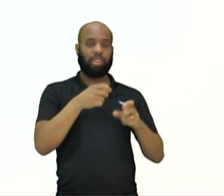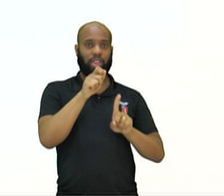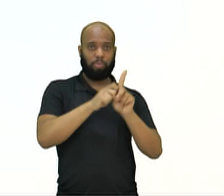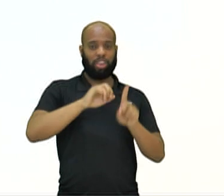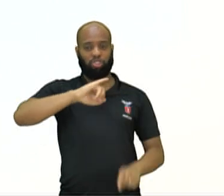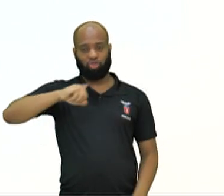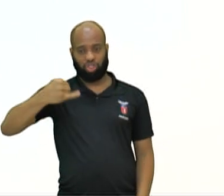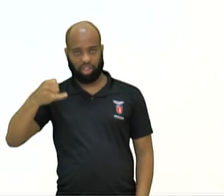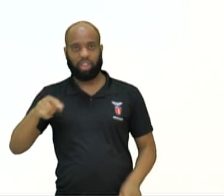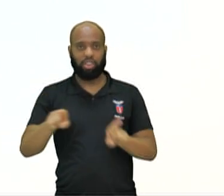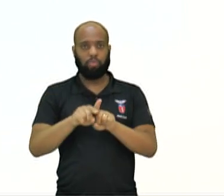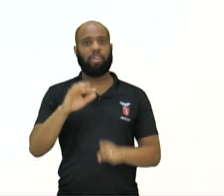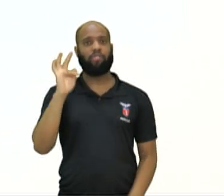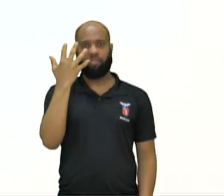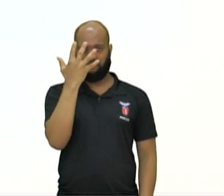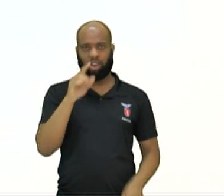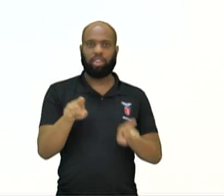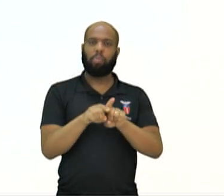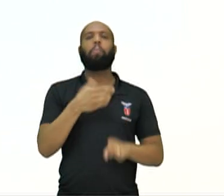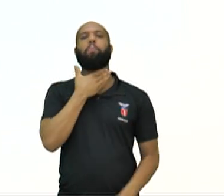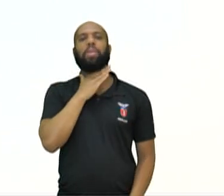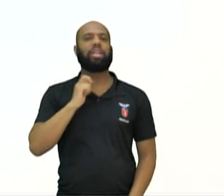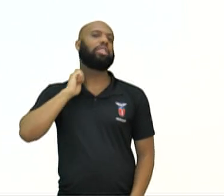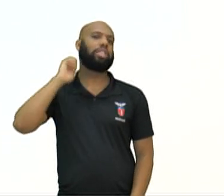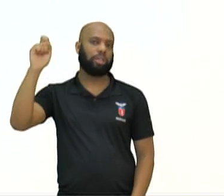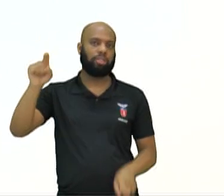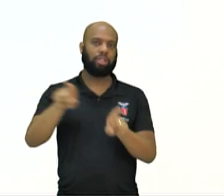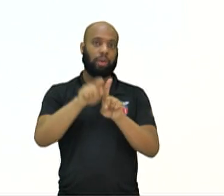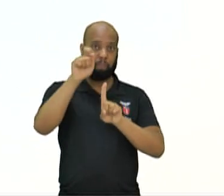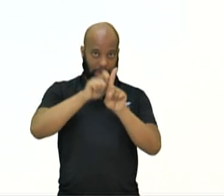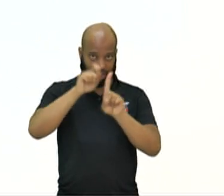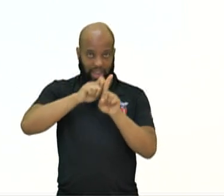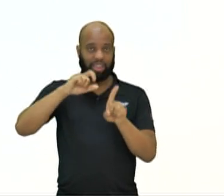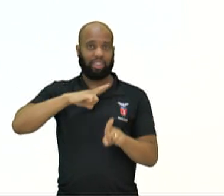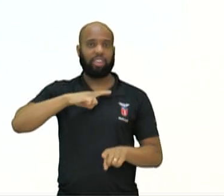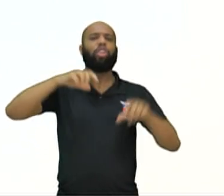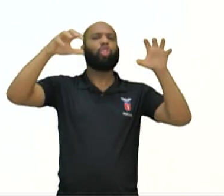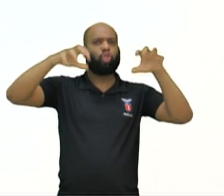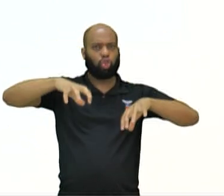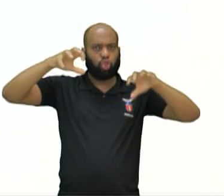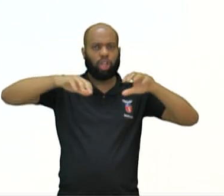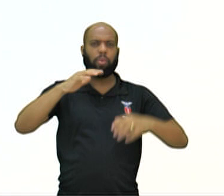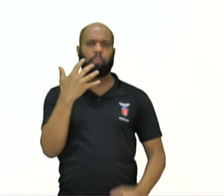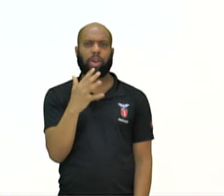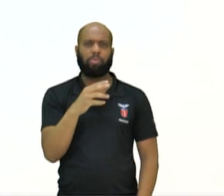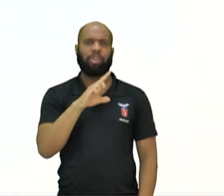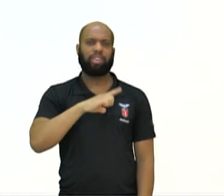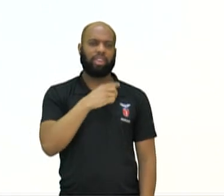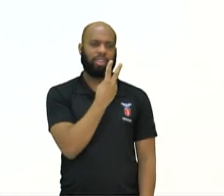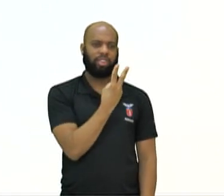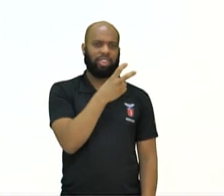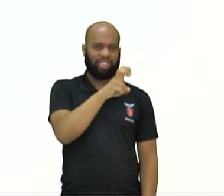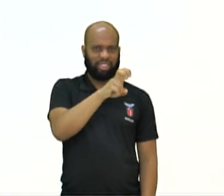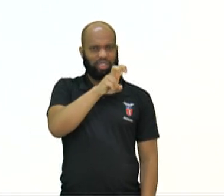janeiro, fevereiro, março e abril, nós temos índices de precipitação em torno de